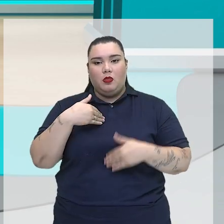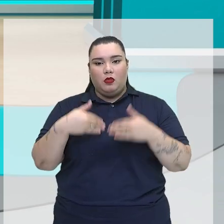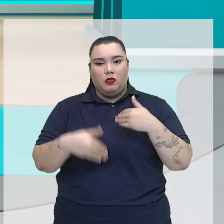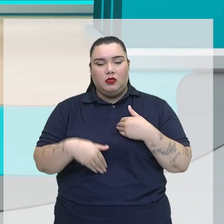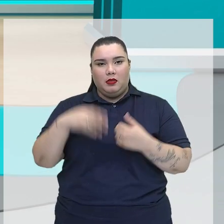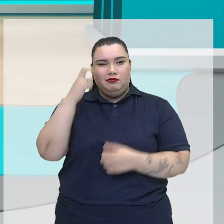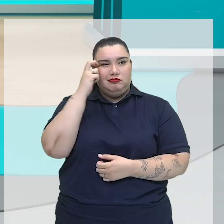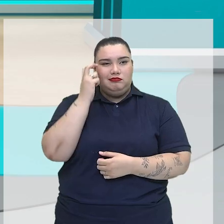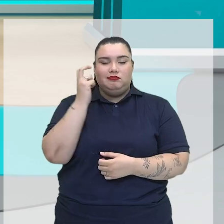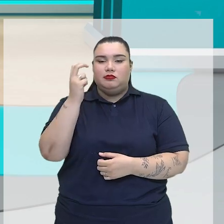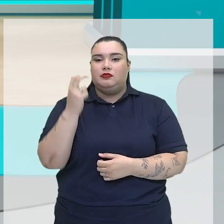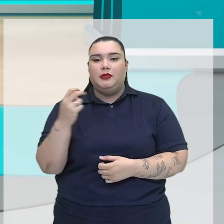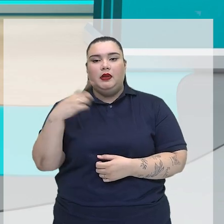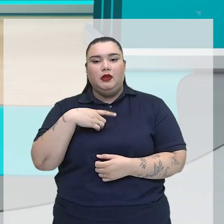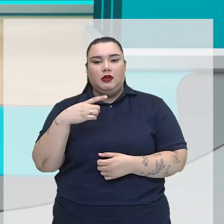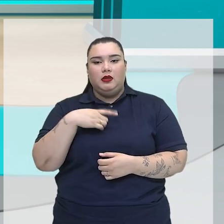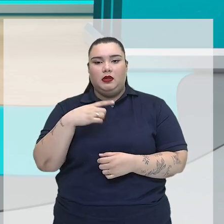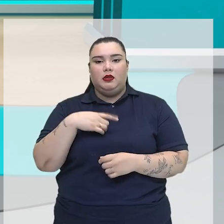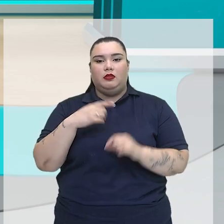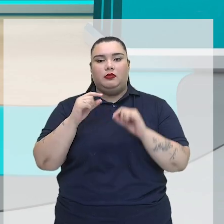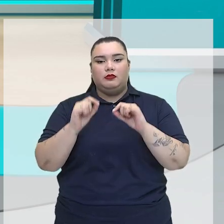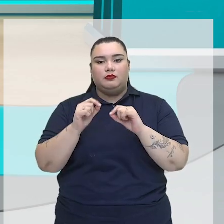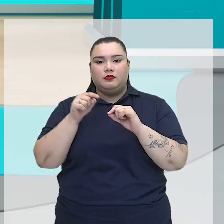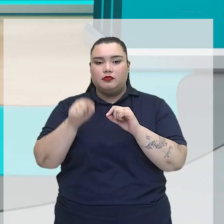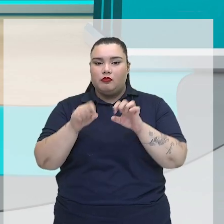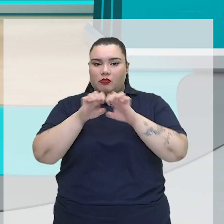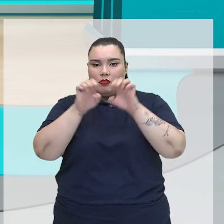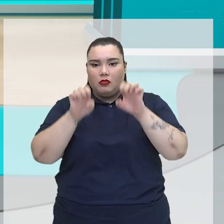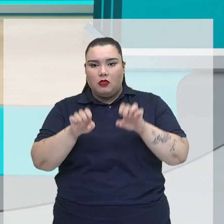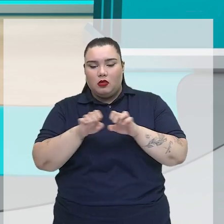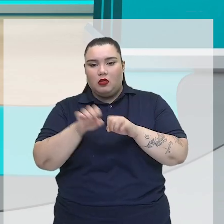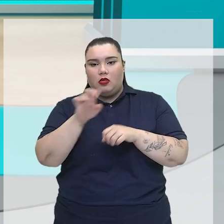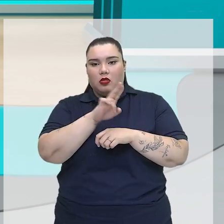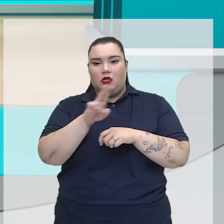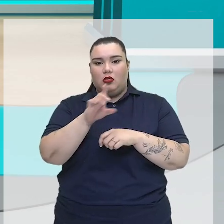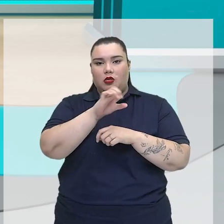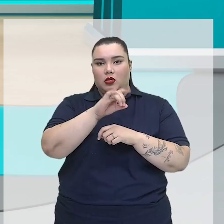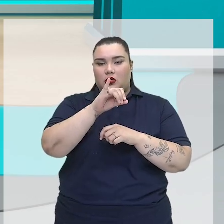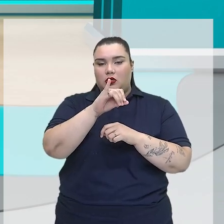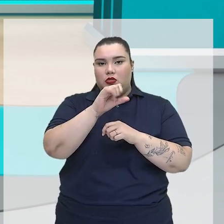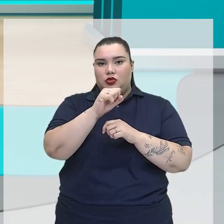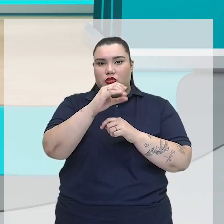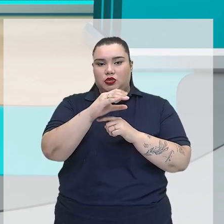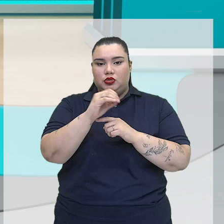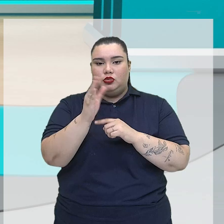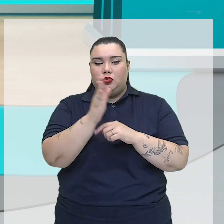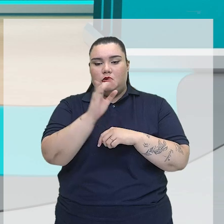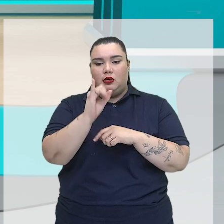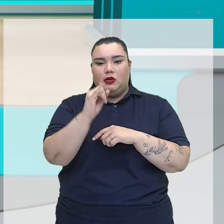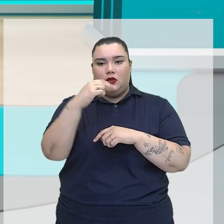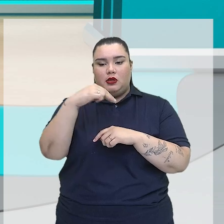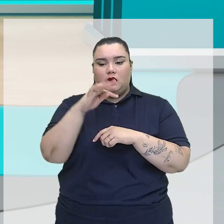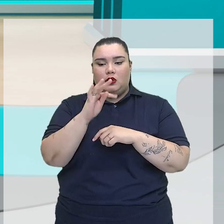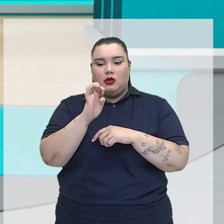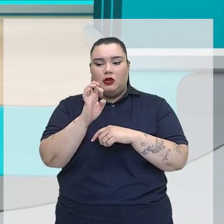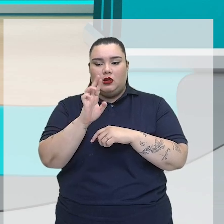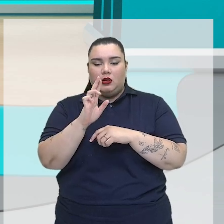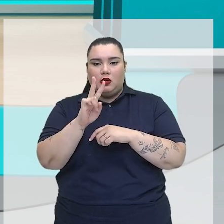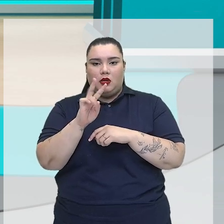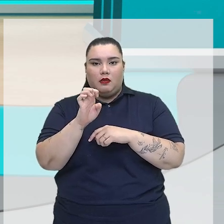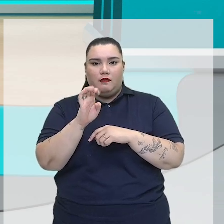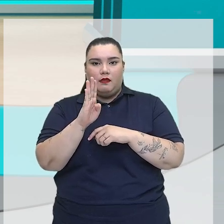super inteligente, existe, então, essa estrutura chamada de disco intervertebral, que vai